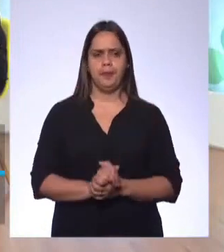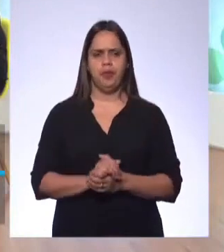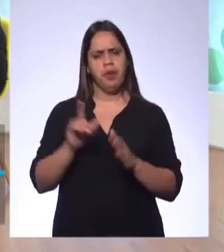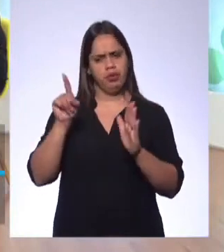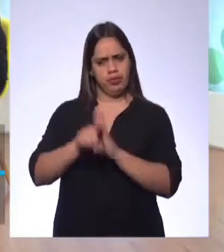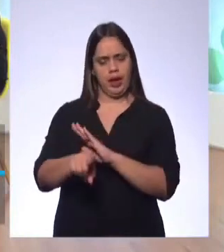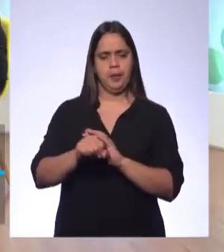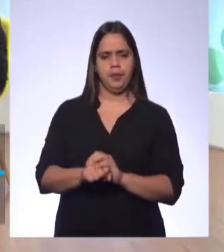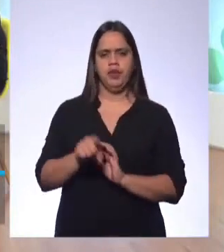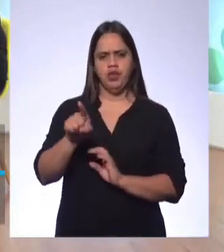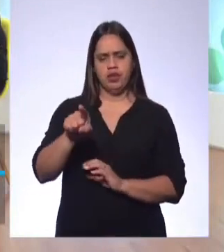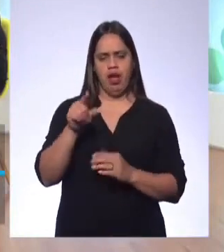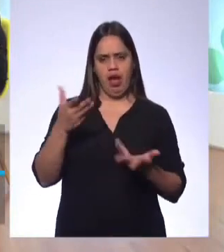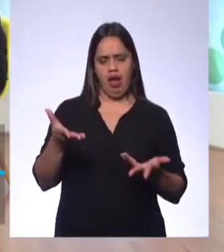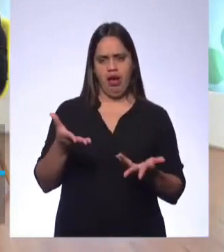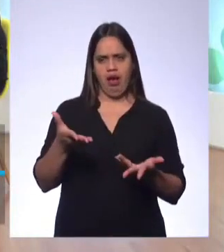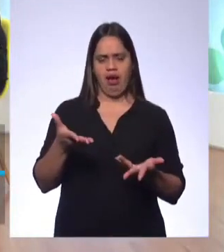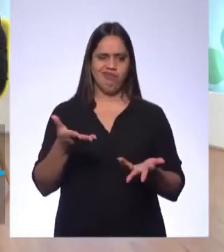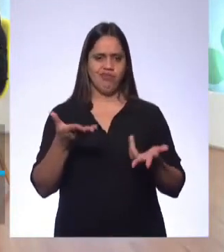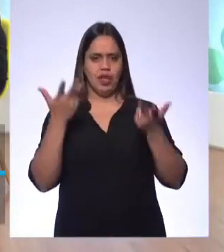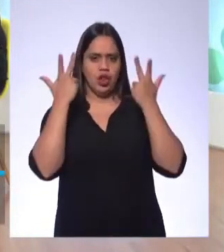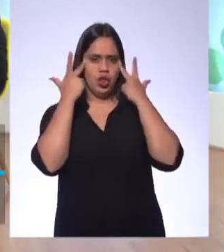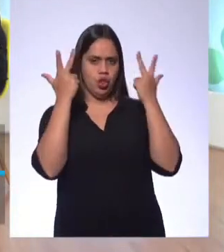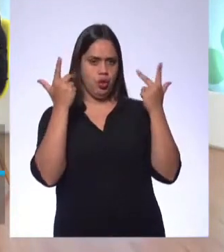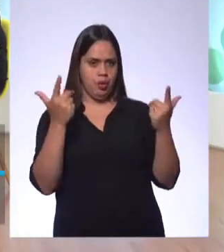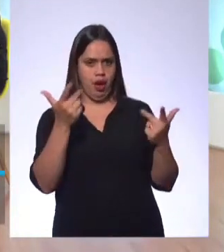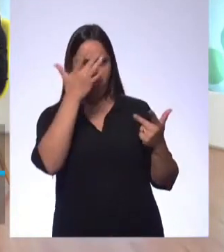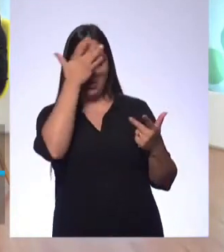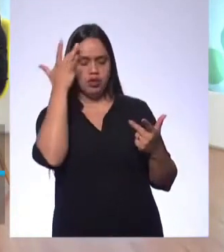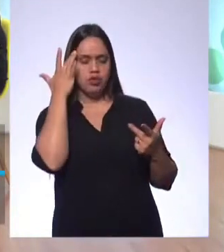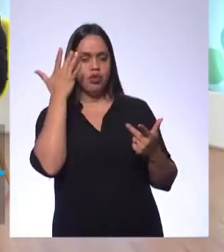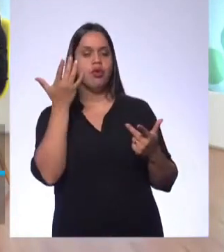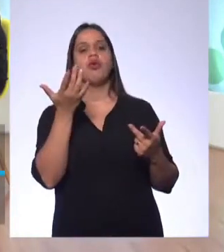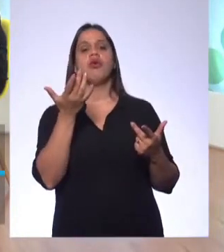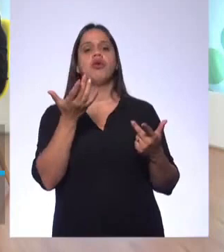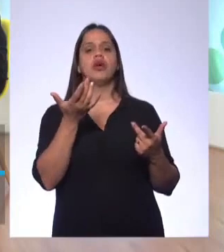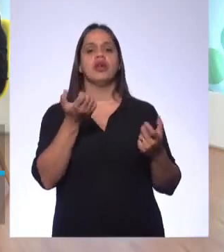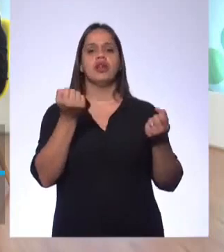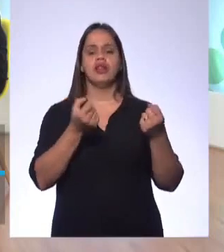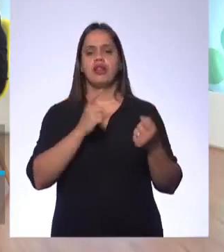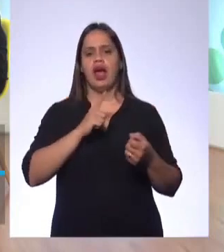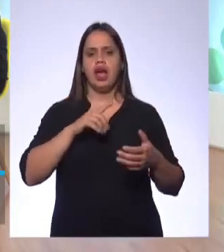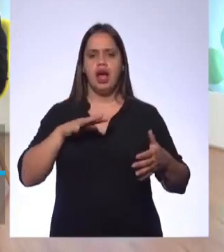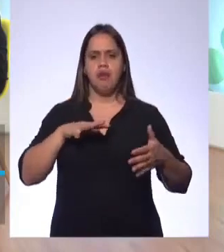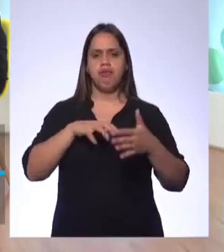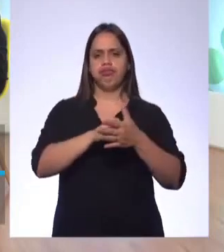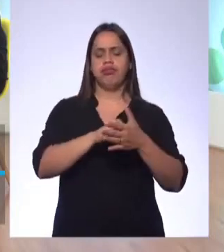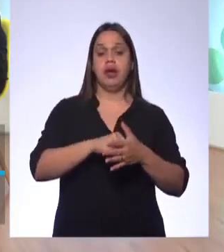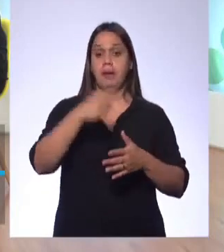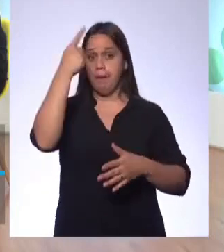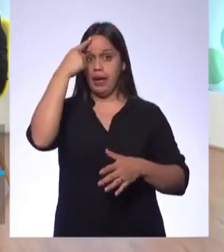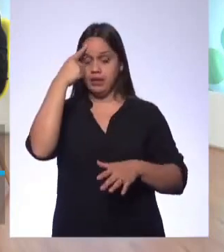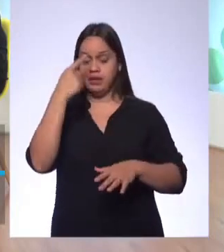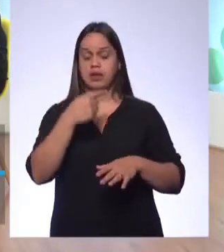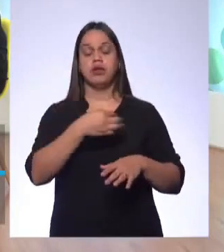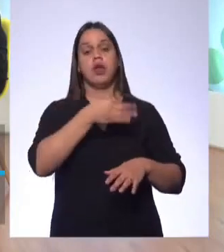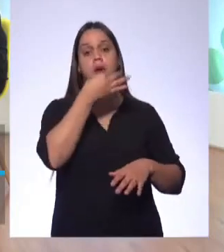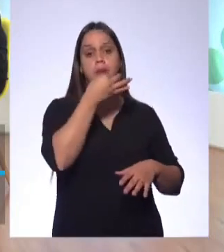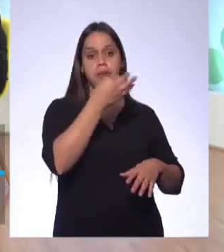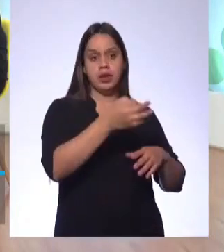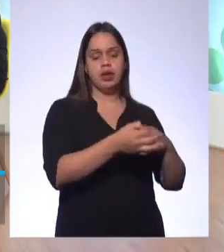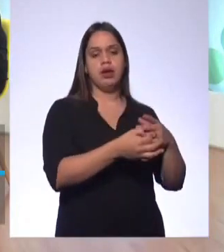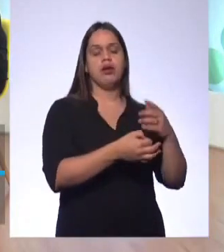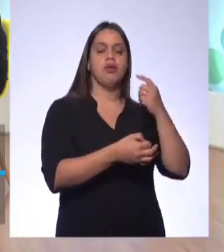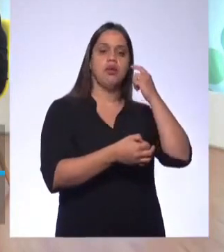mais comum, né, as pessoas sofrerem acidentes? Qual é o transporte mais perigoso? Pensando a partir do senso comum, assim, o